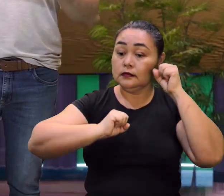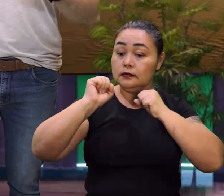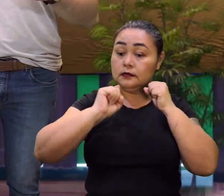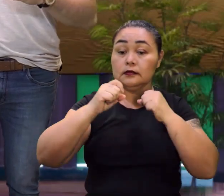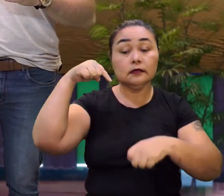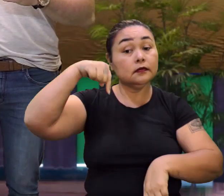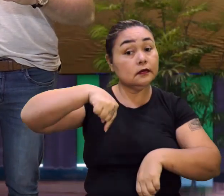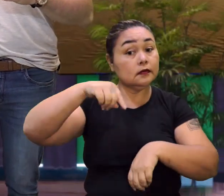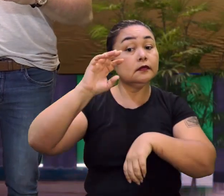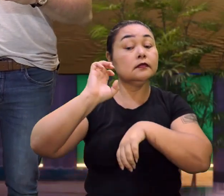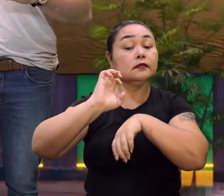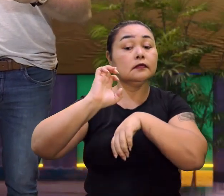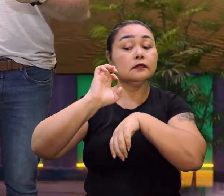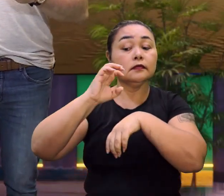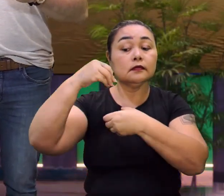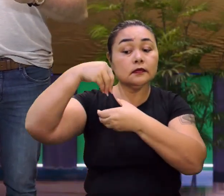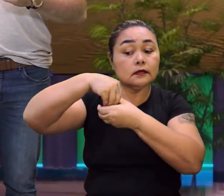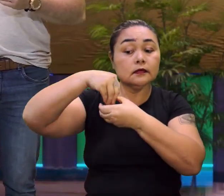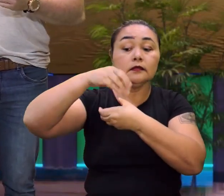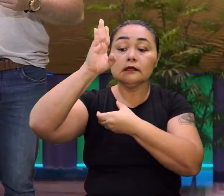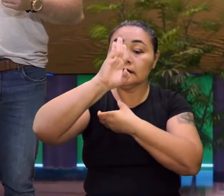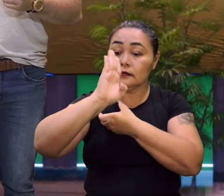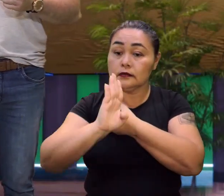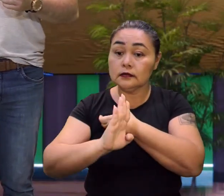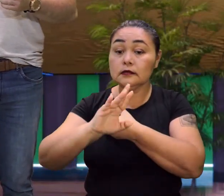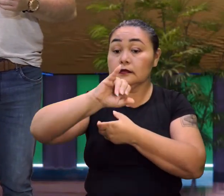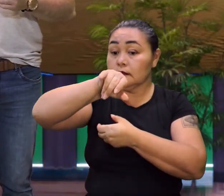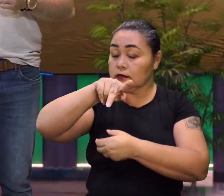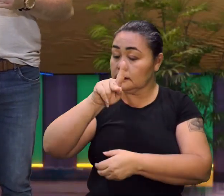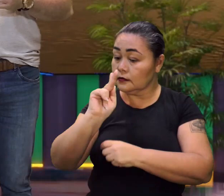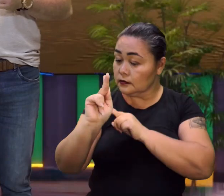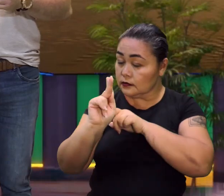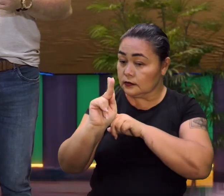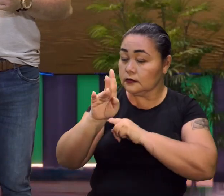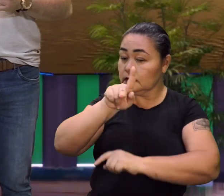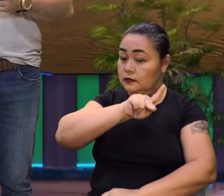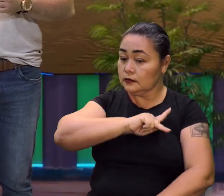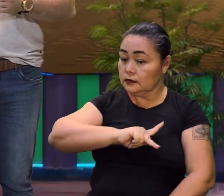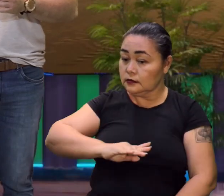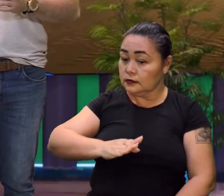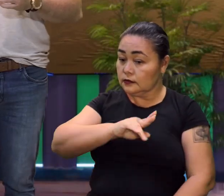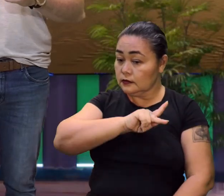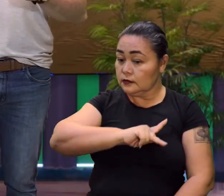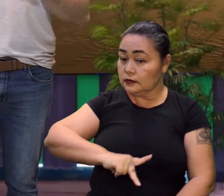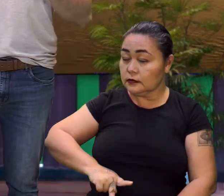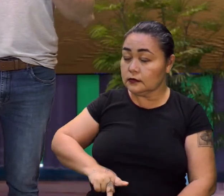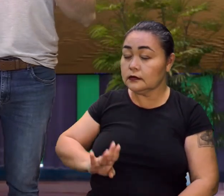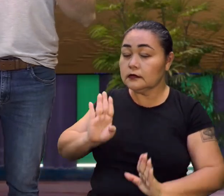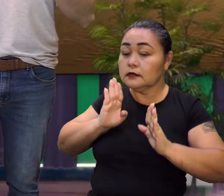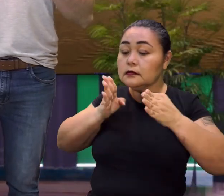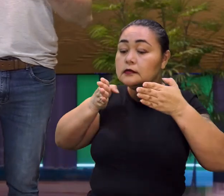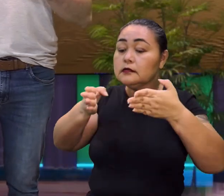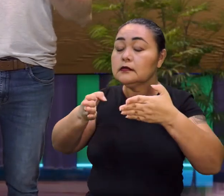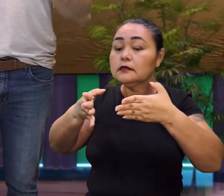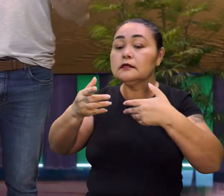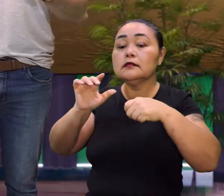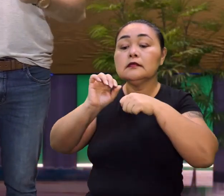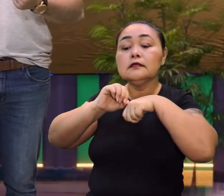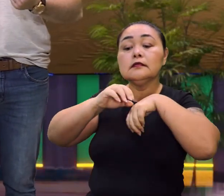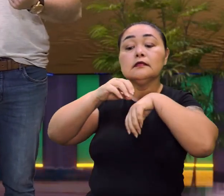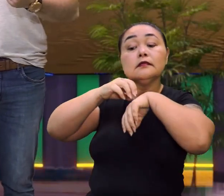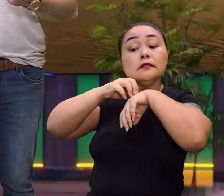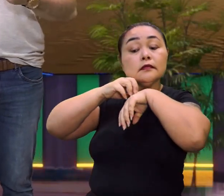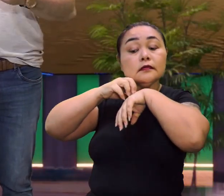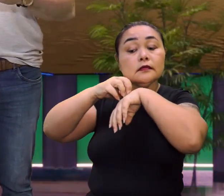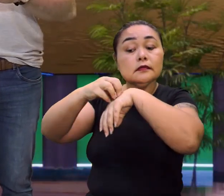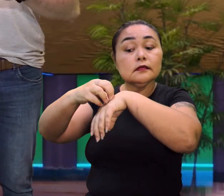aqui dentro do Brasil, com JK. E JK, ele priorizou o quê? A questão do transporte